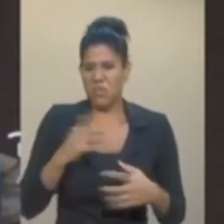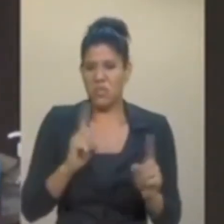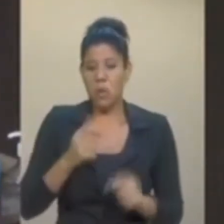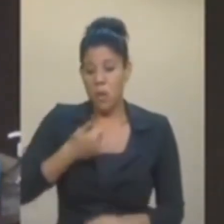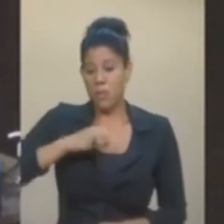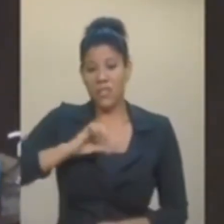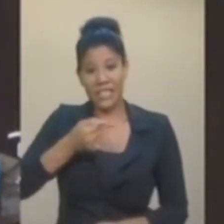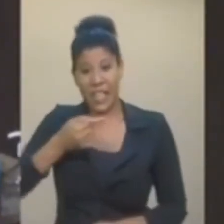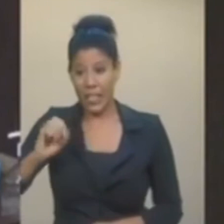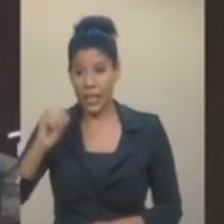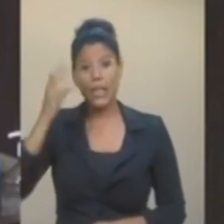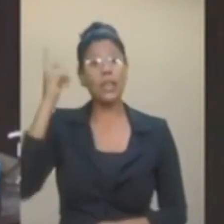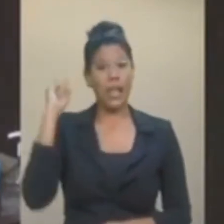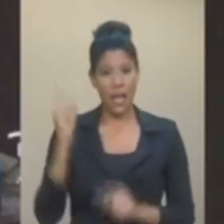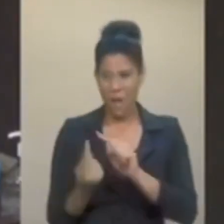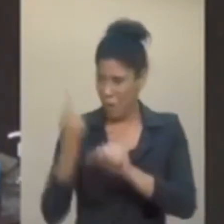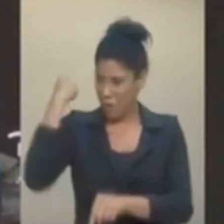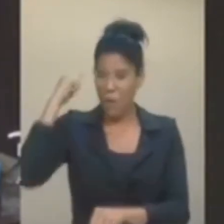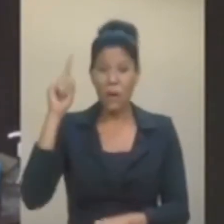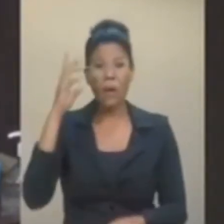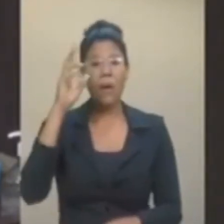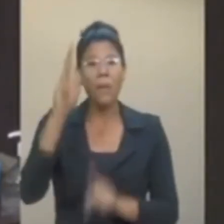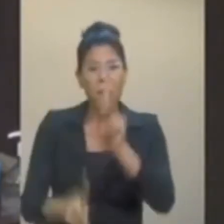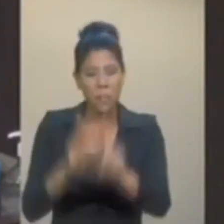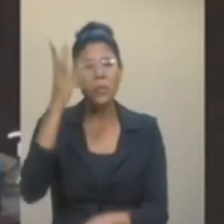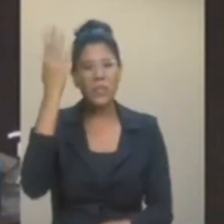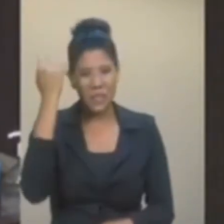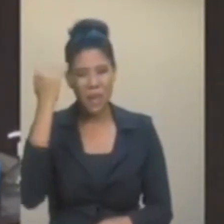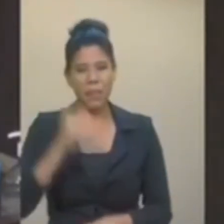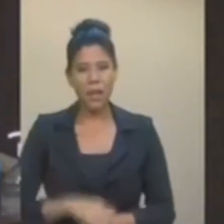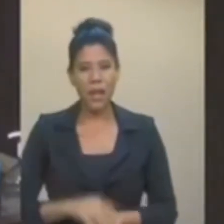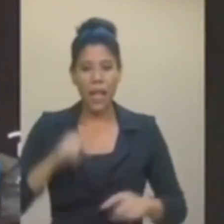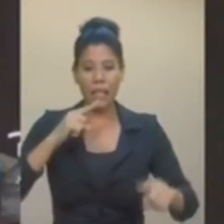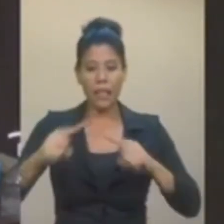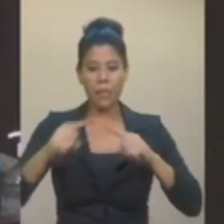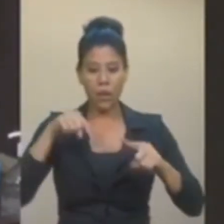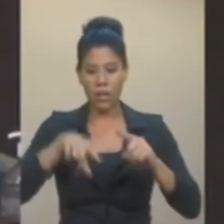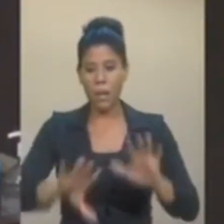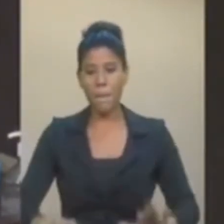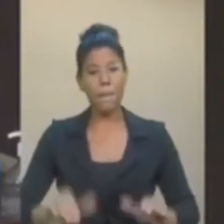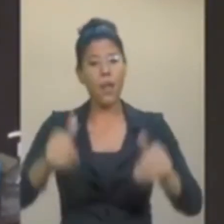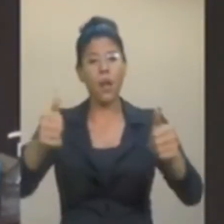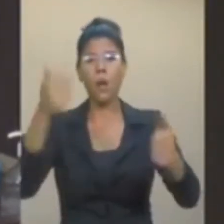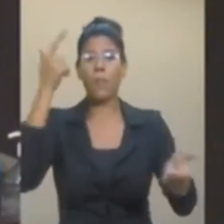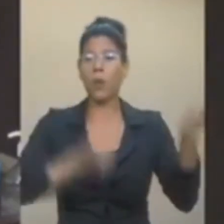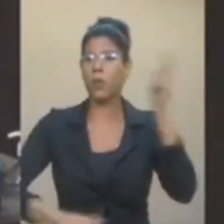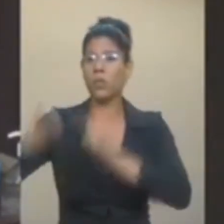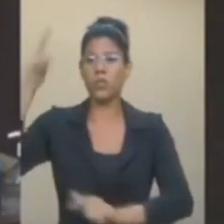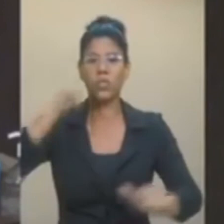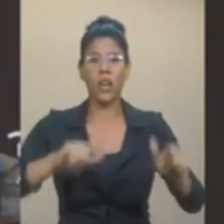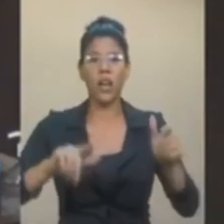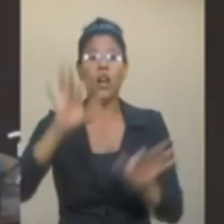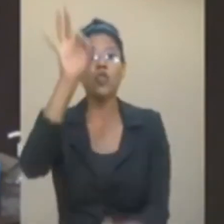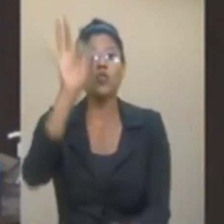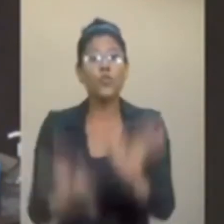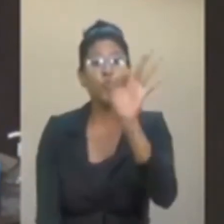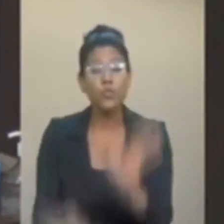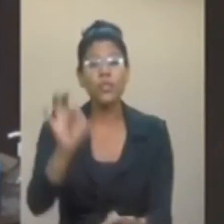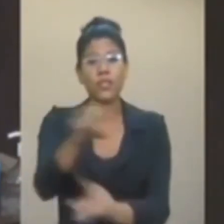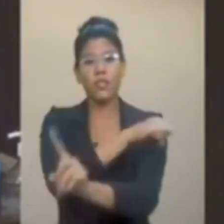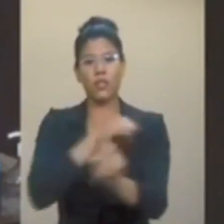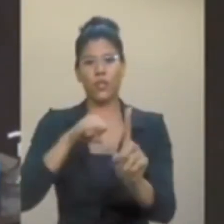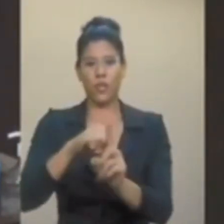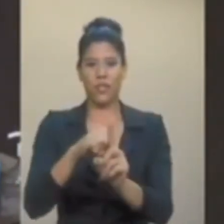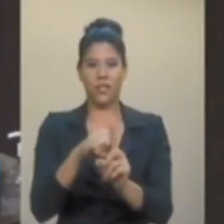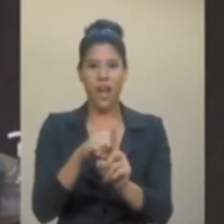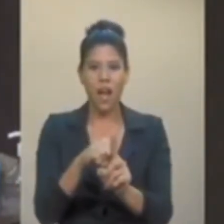povo sabia que a democracia seria melhor para conquistar justiça social através